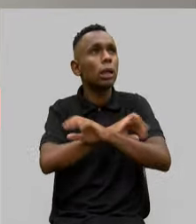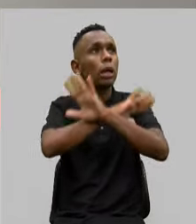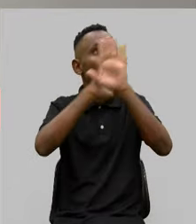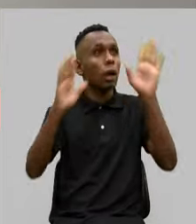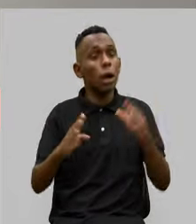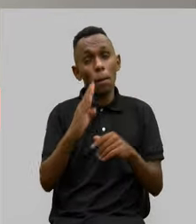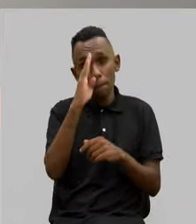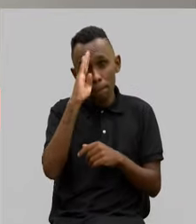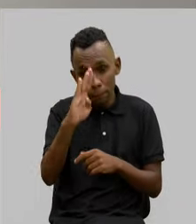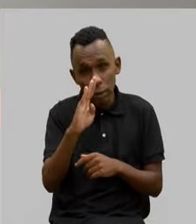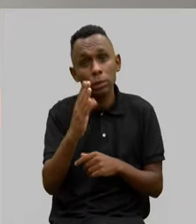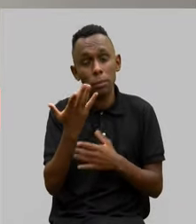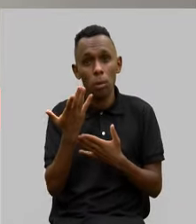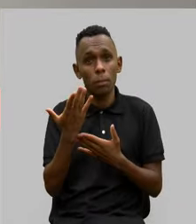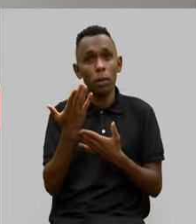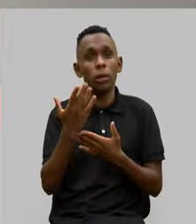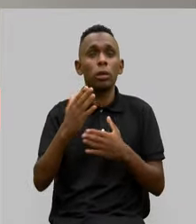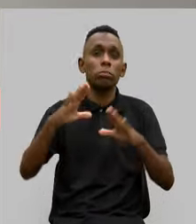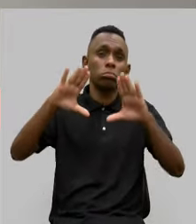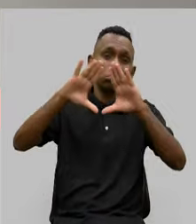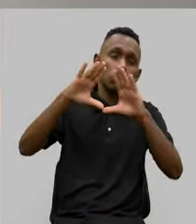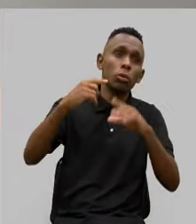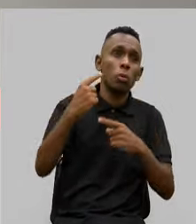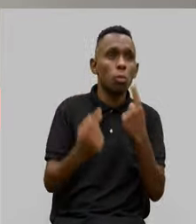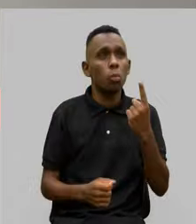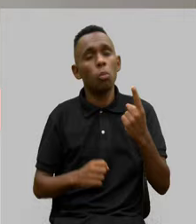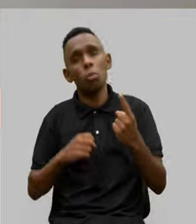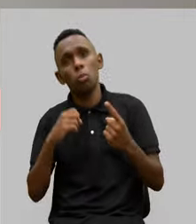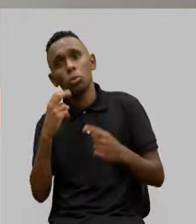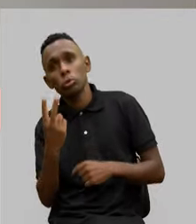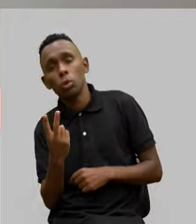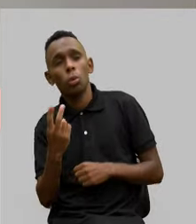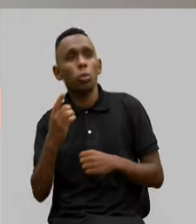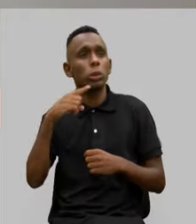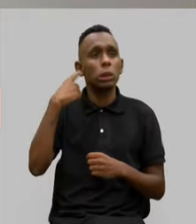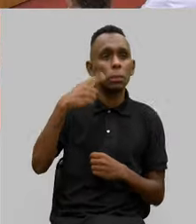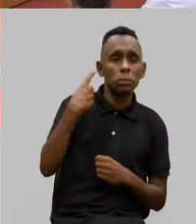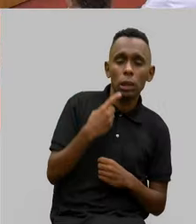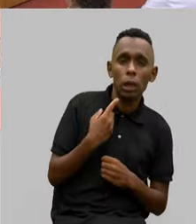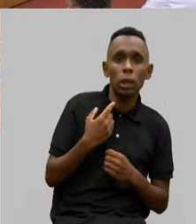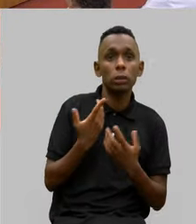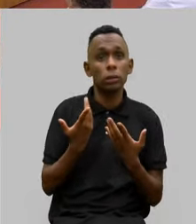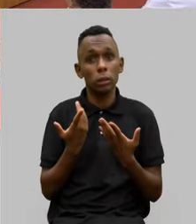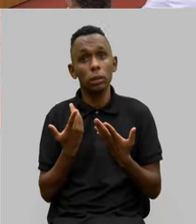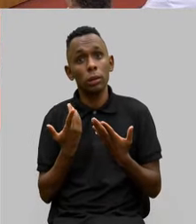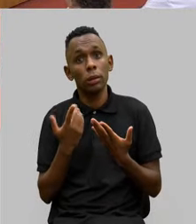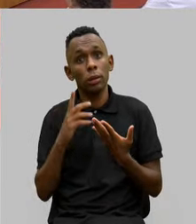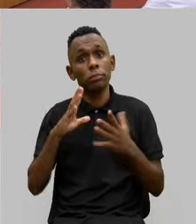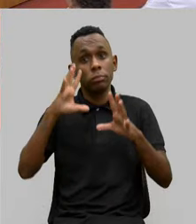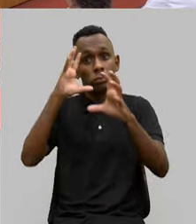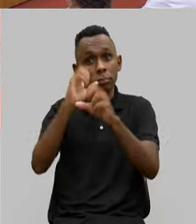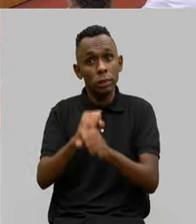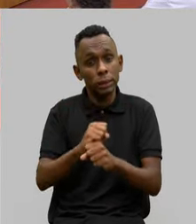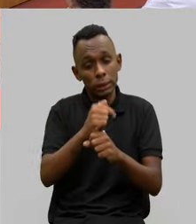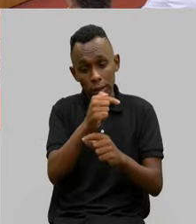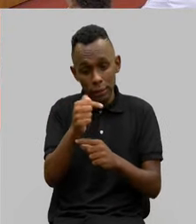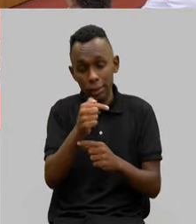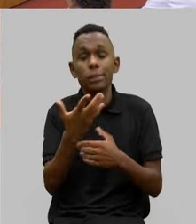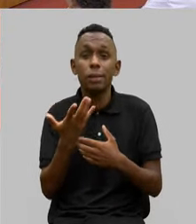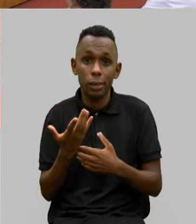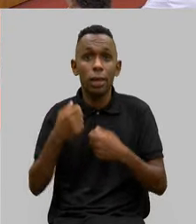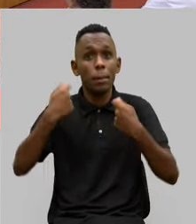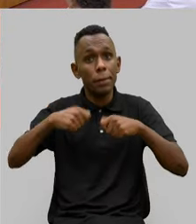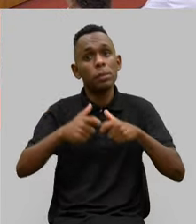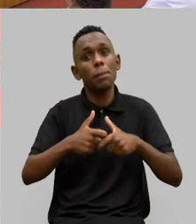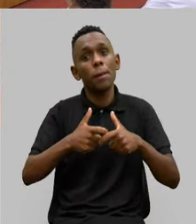Parlamento uma deputada duas deputadas três deputadas em 77 então nós precisamos de